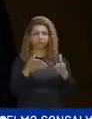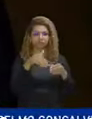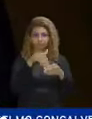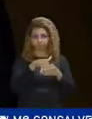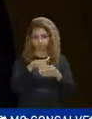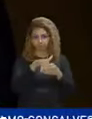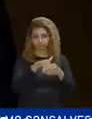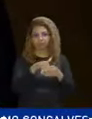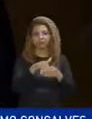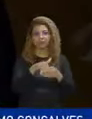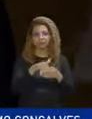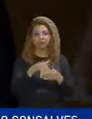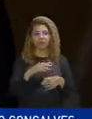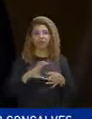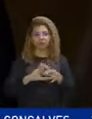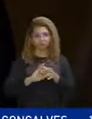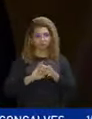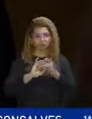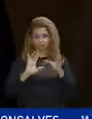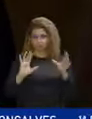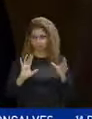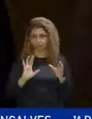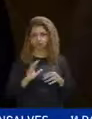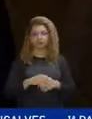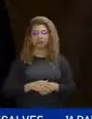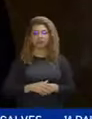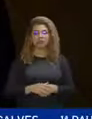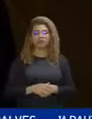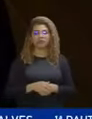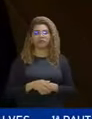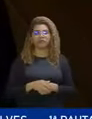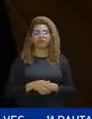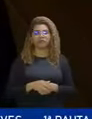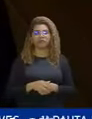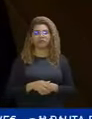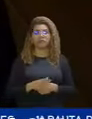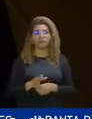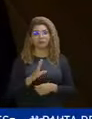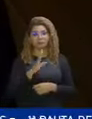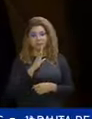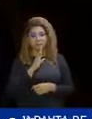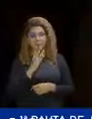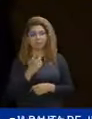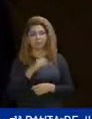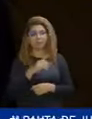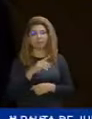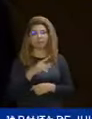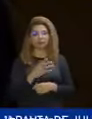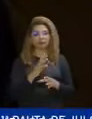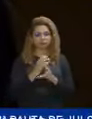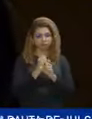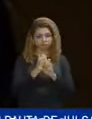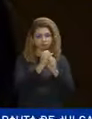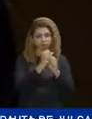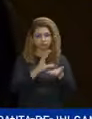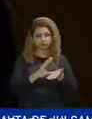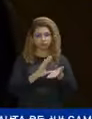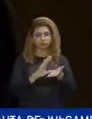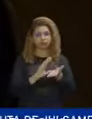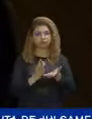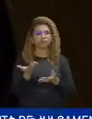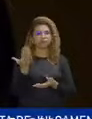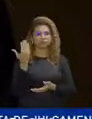tutela de urgência concedida e defiro o pedido de regularização de omissão de prestação de contas eleitorais relativas às eleições gerais